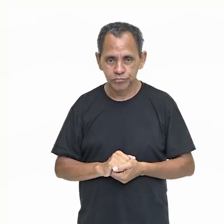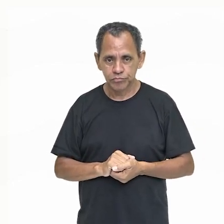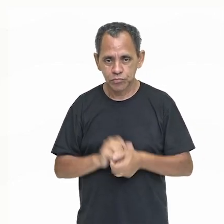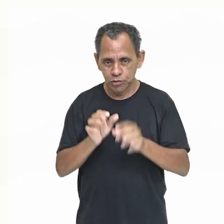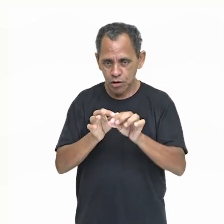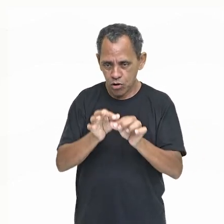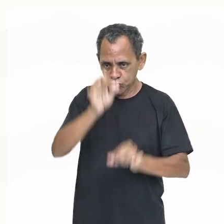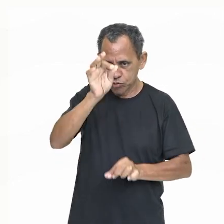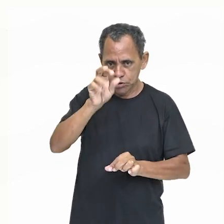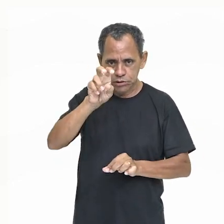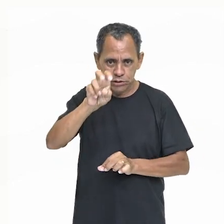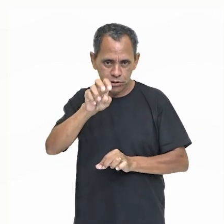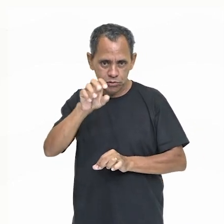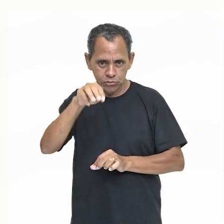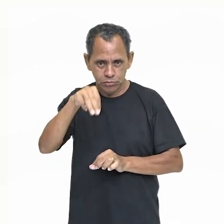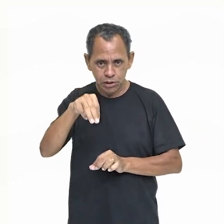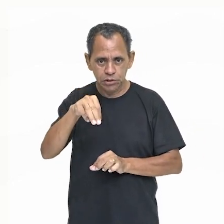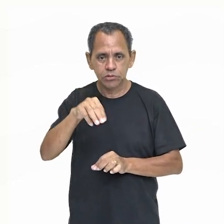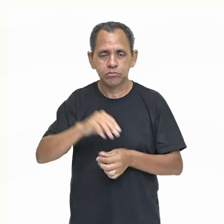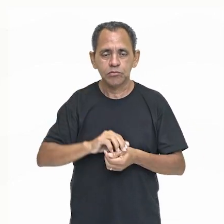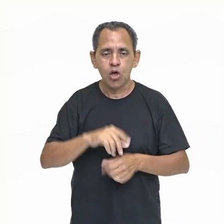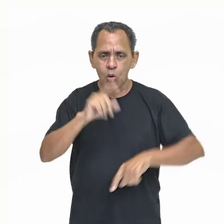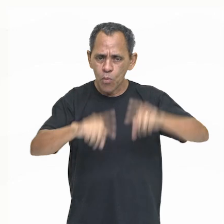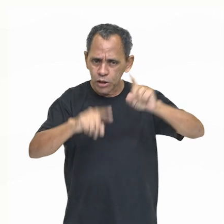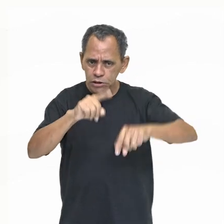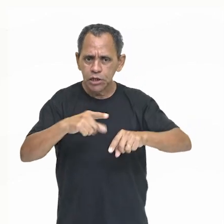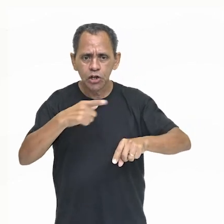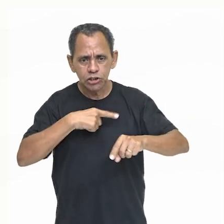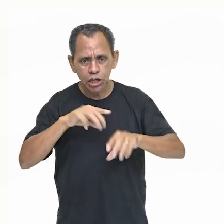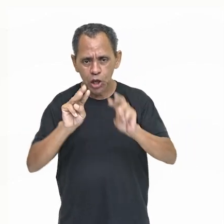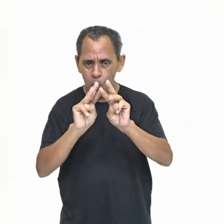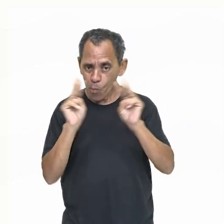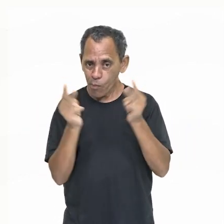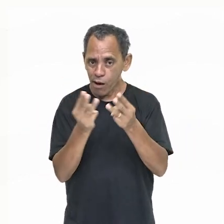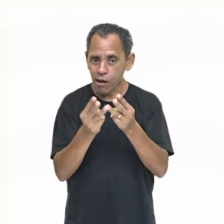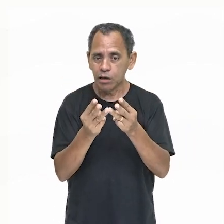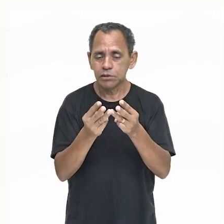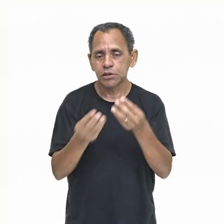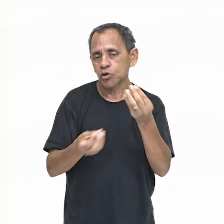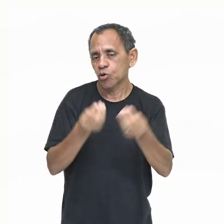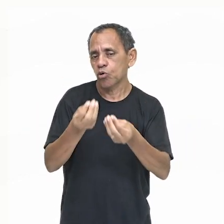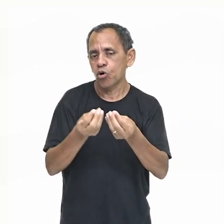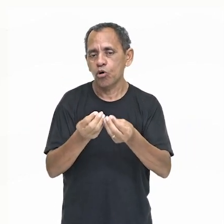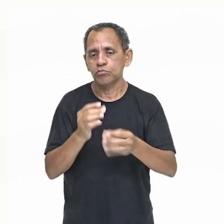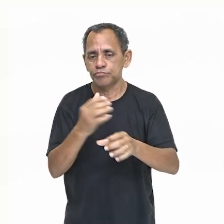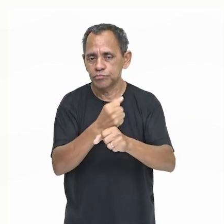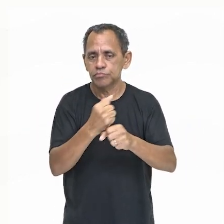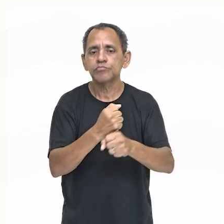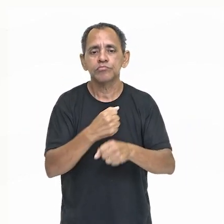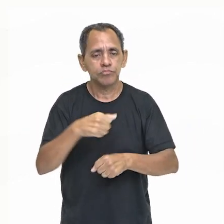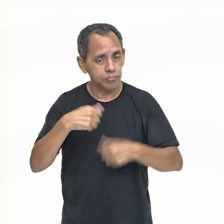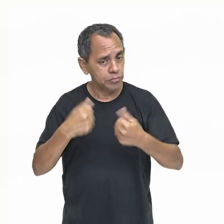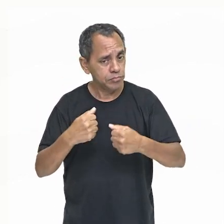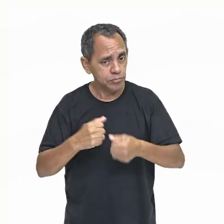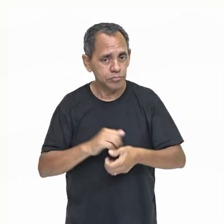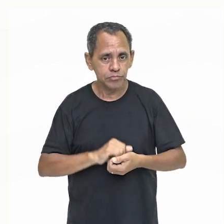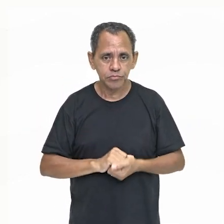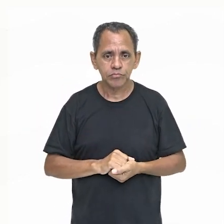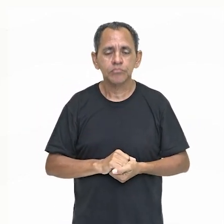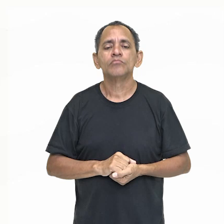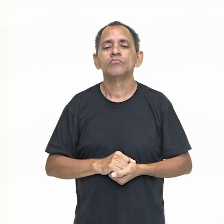tá nós temos também que o corpo em questão tem uma massa eu vou precisar da massa pro cálculo também a massa é